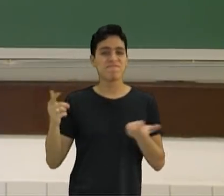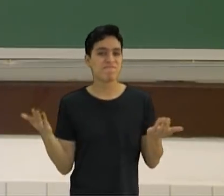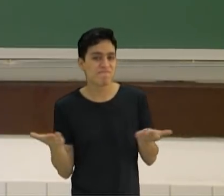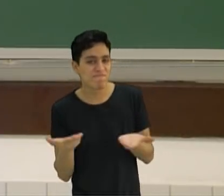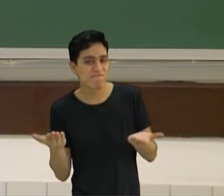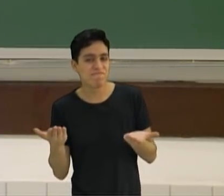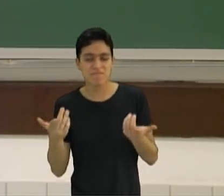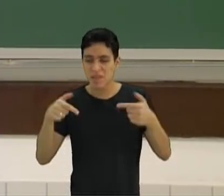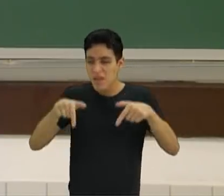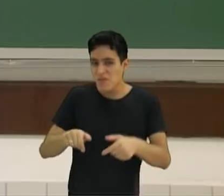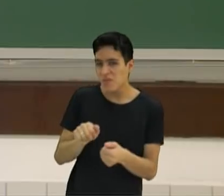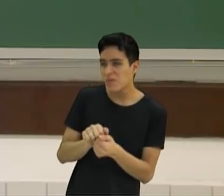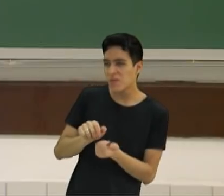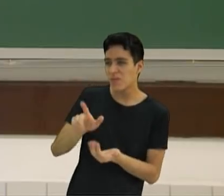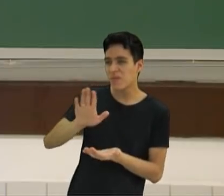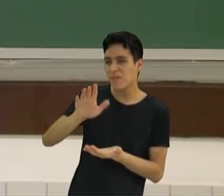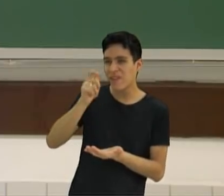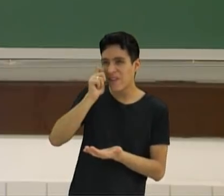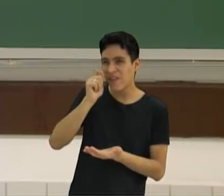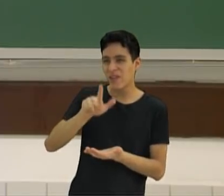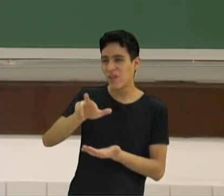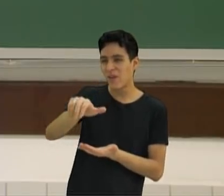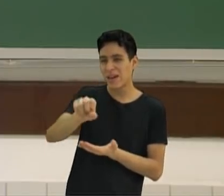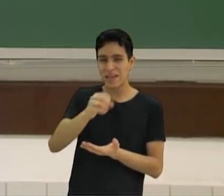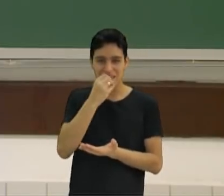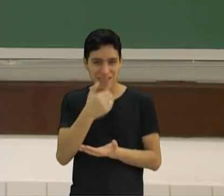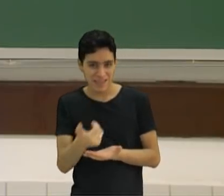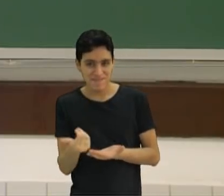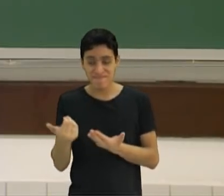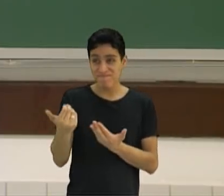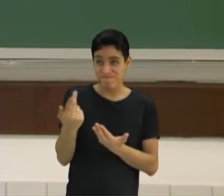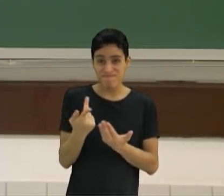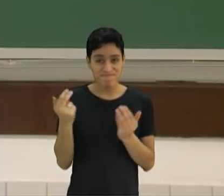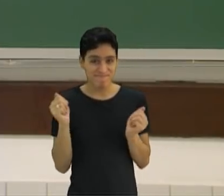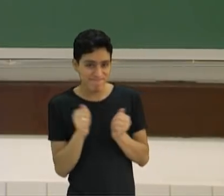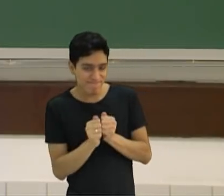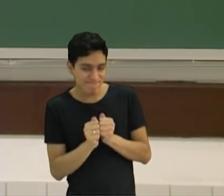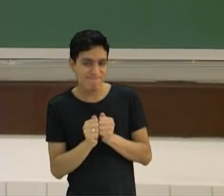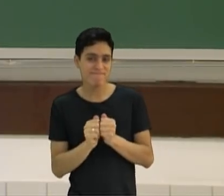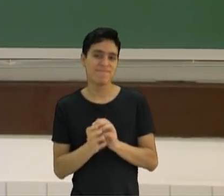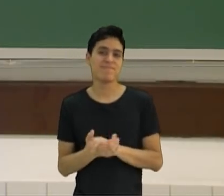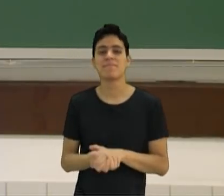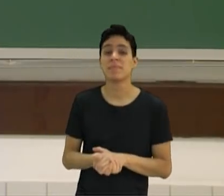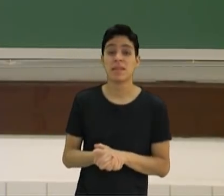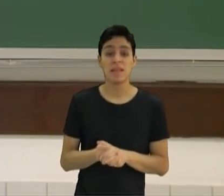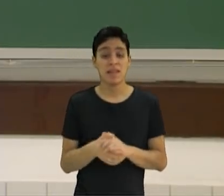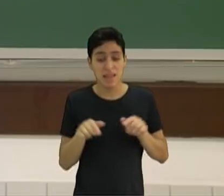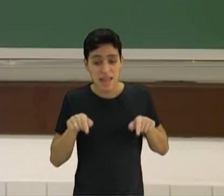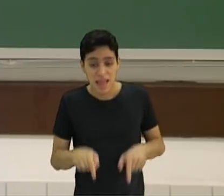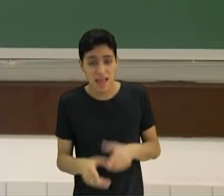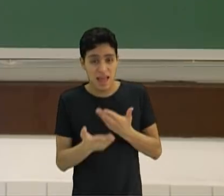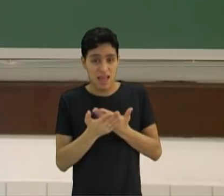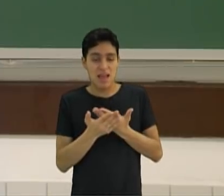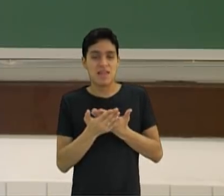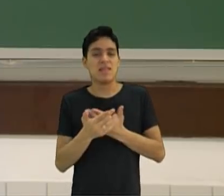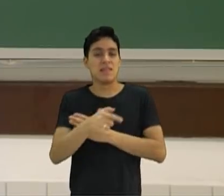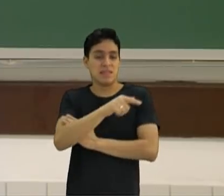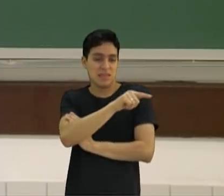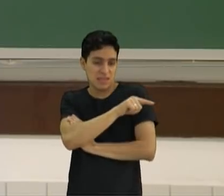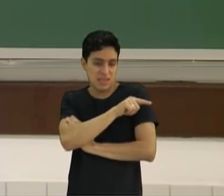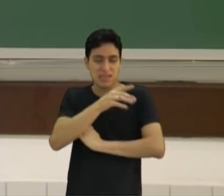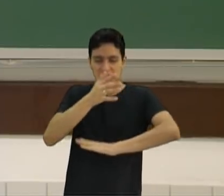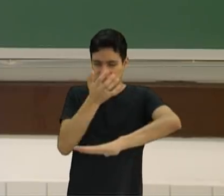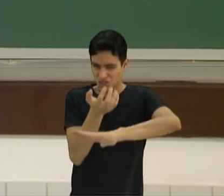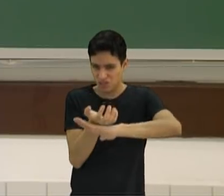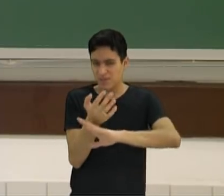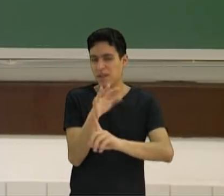estou aqui com o Lucas. Oi, Lucas, tudo bem? Pessoal, essa é a aula do 7º ano da